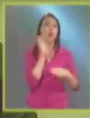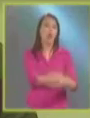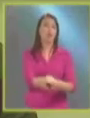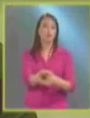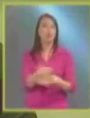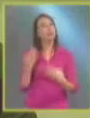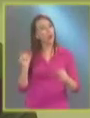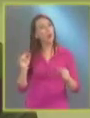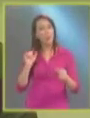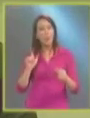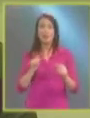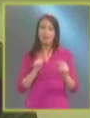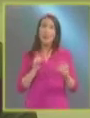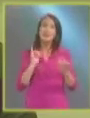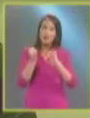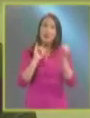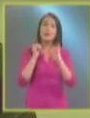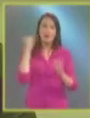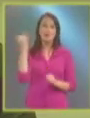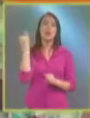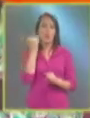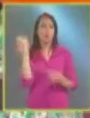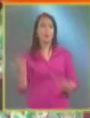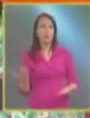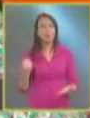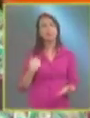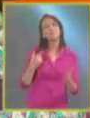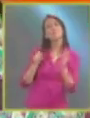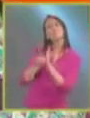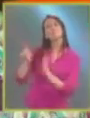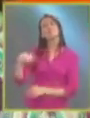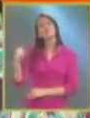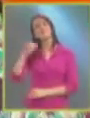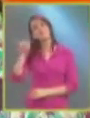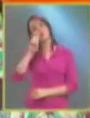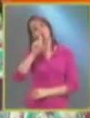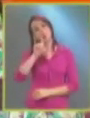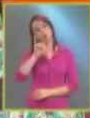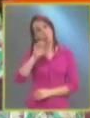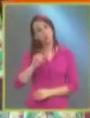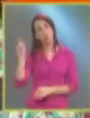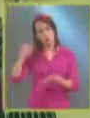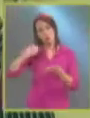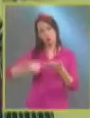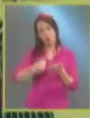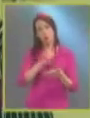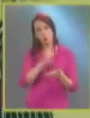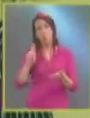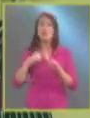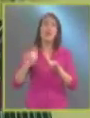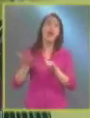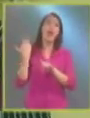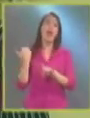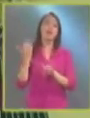gente. Acesso à informação é tudo, né? Agora, Júlio, e você, hein? Porque você ficou cego aos 3, você assina o nome? Assino porque eu já tinha sido